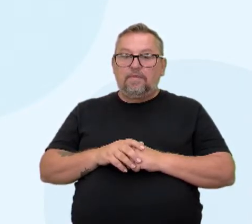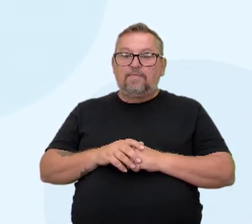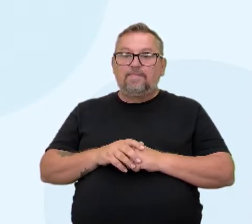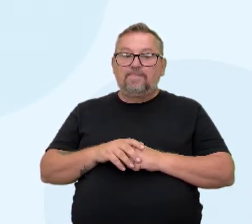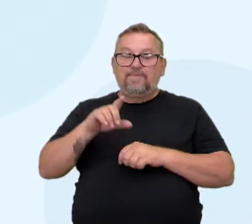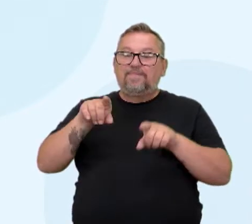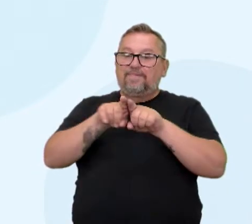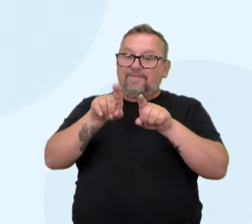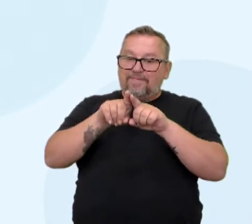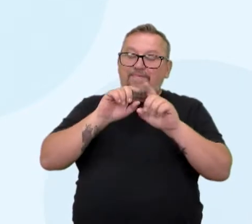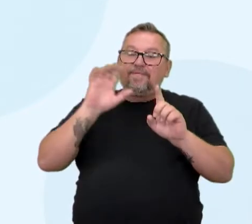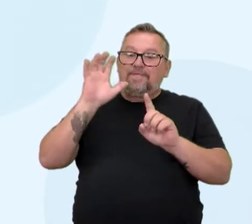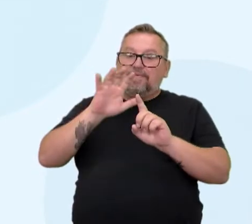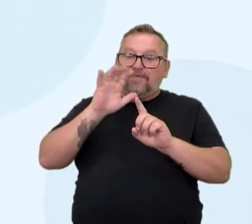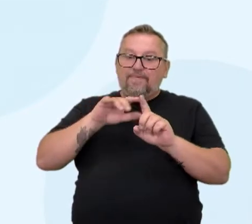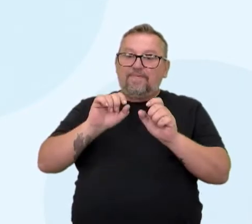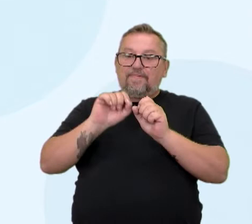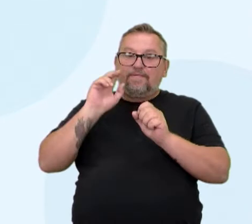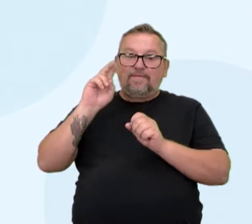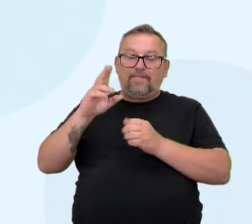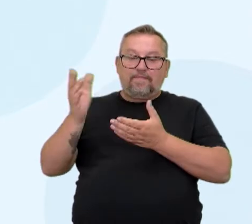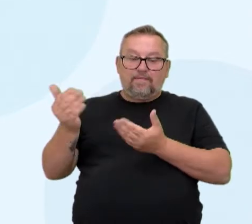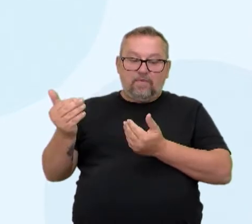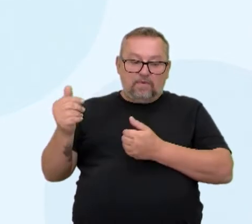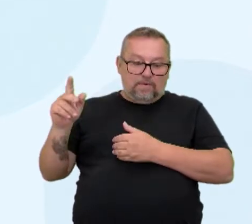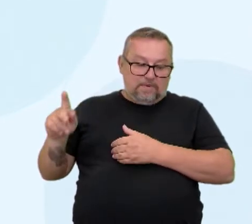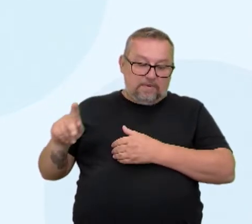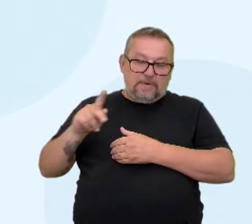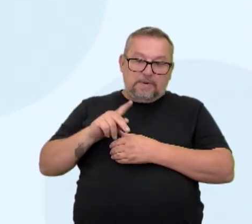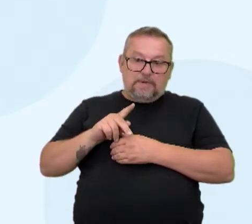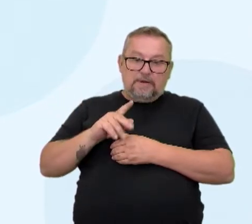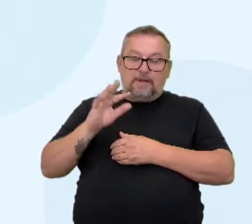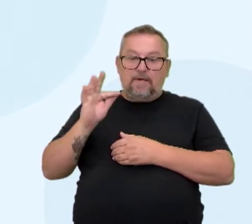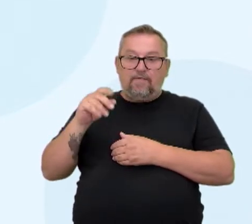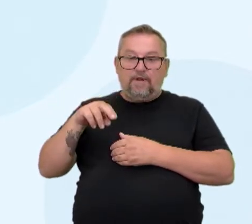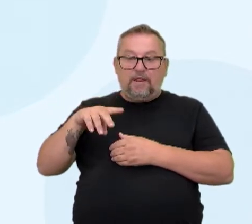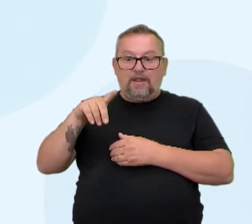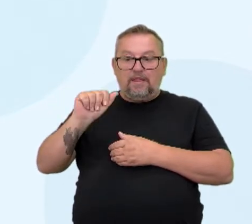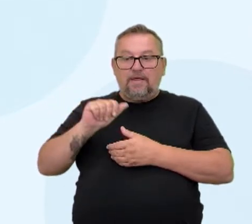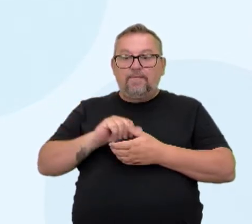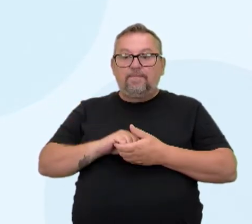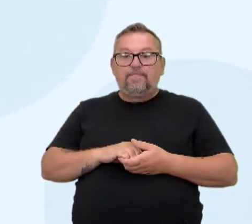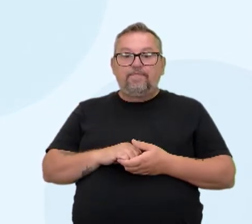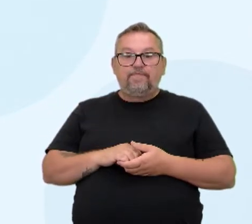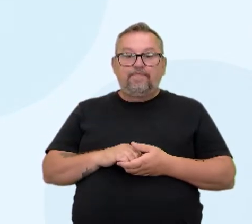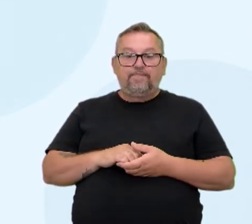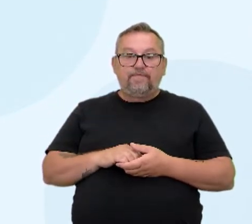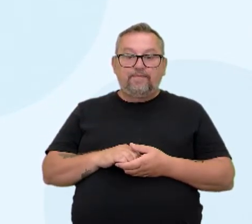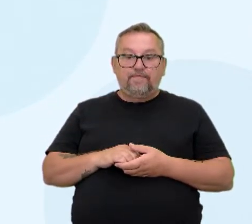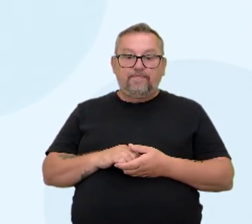E a influência na mídia da vida dos jovens, a professora Fernanda.